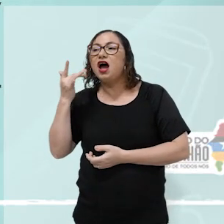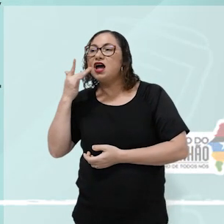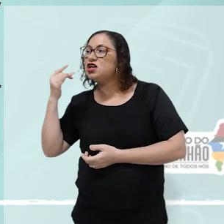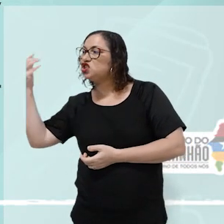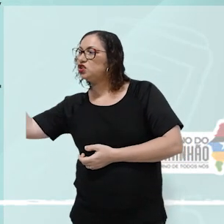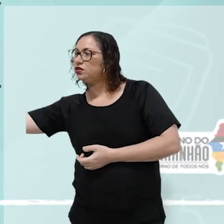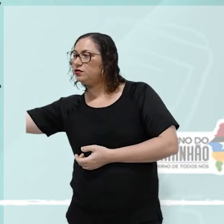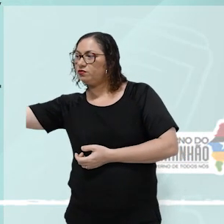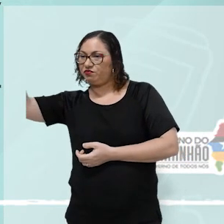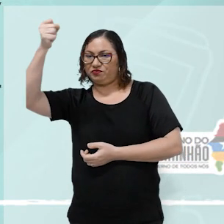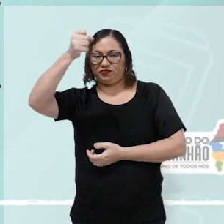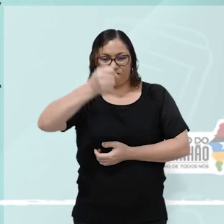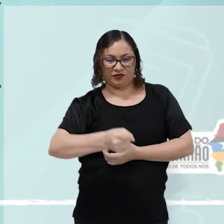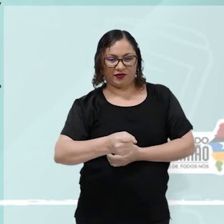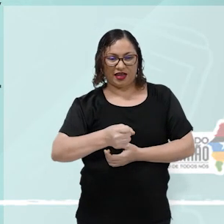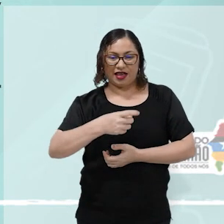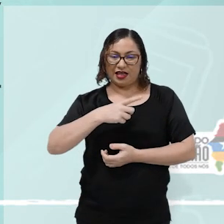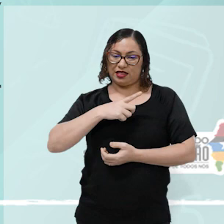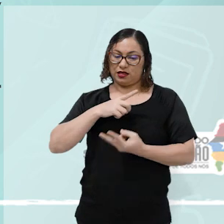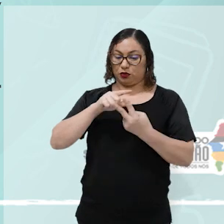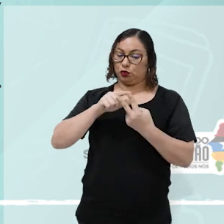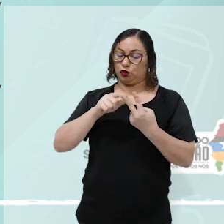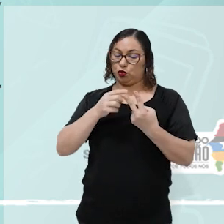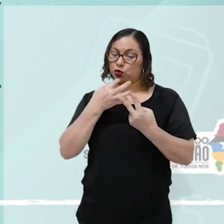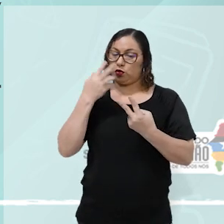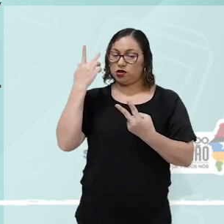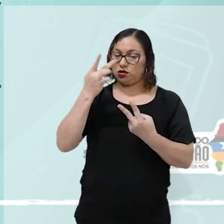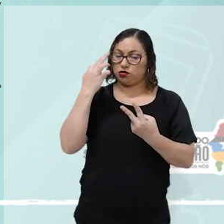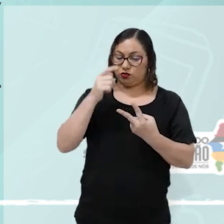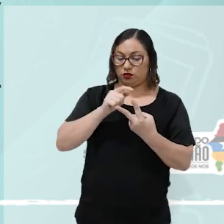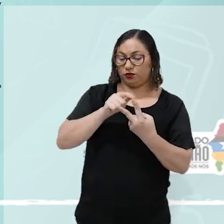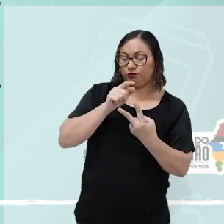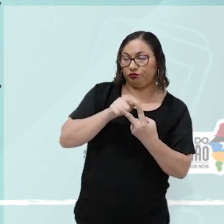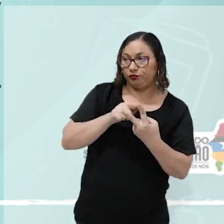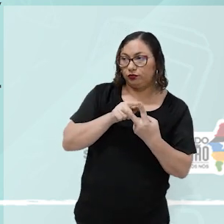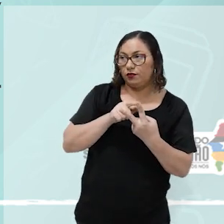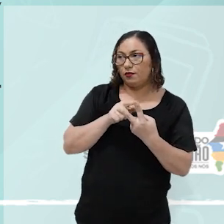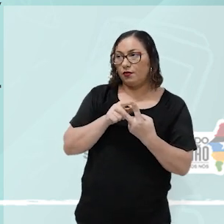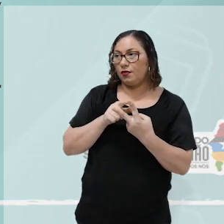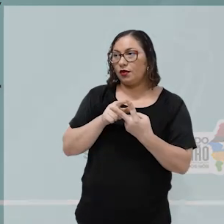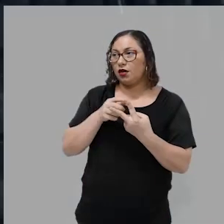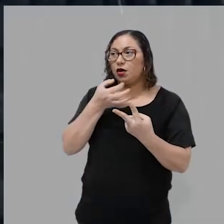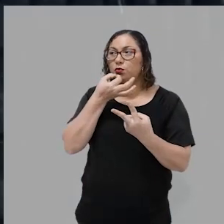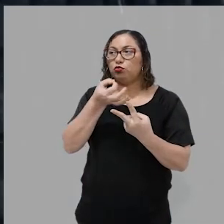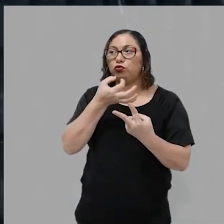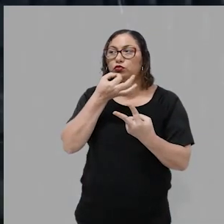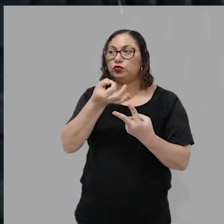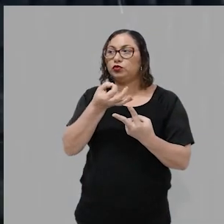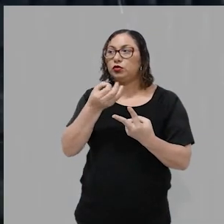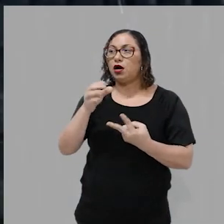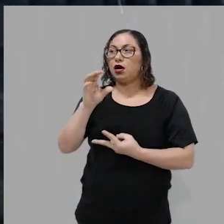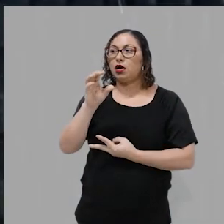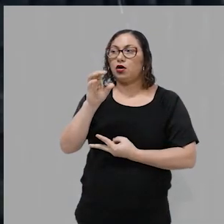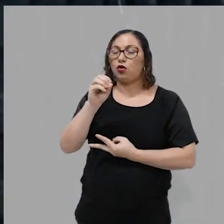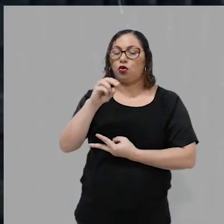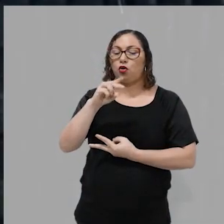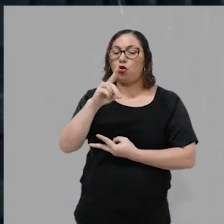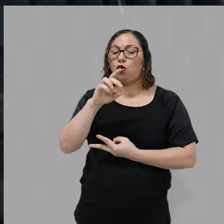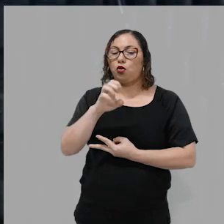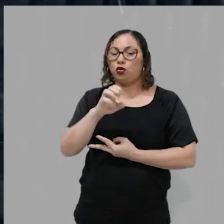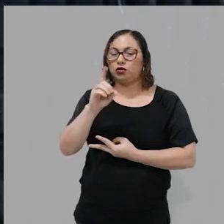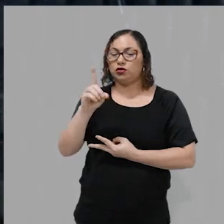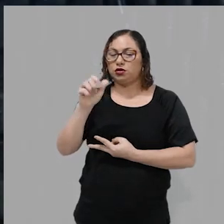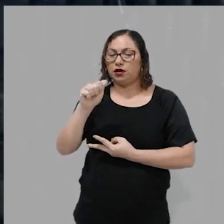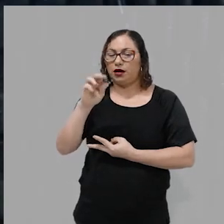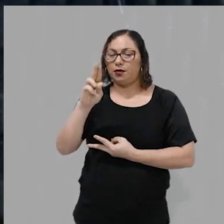que garante que foram duas versões. A primeira versão é que, por sugestão do Conde da Barca, Dom João VI, pai de